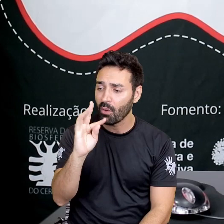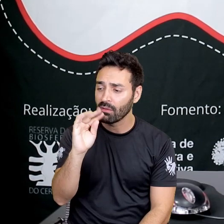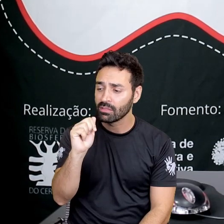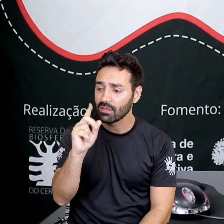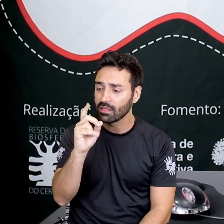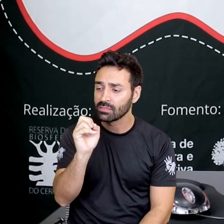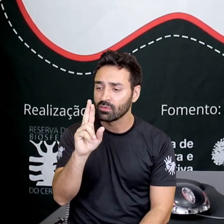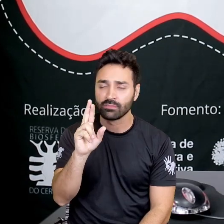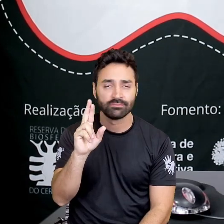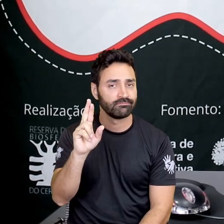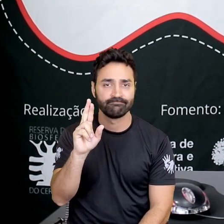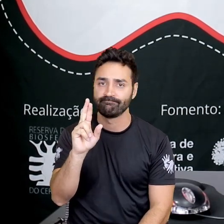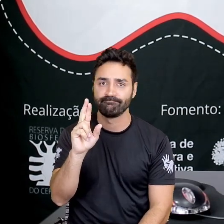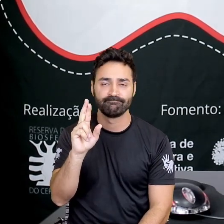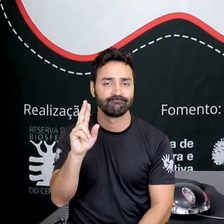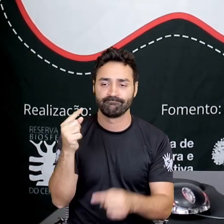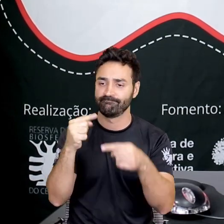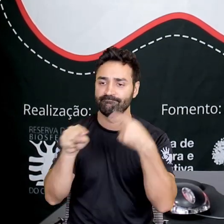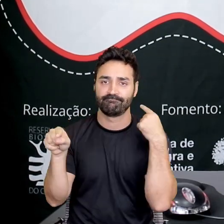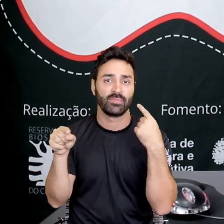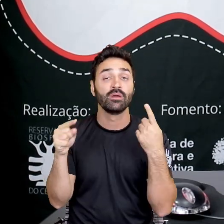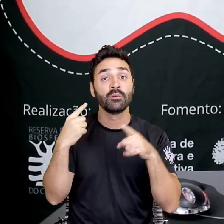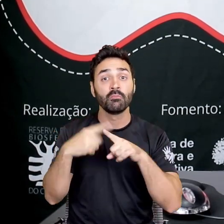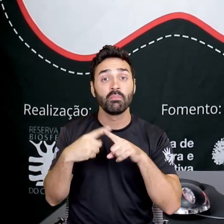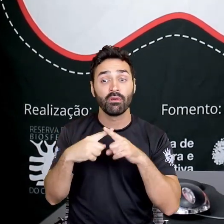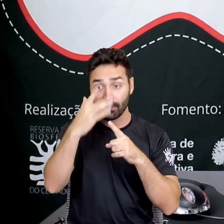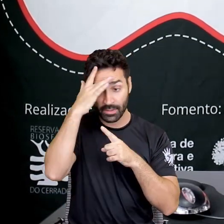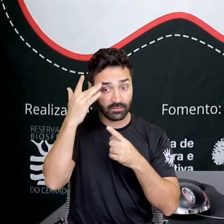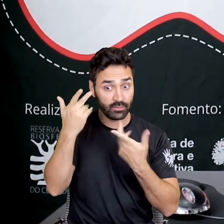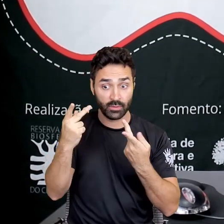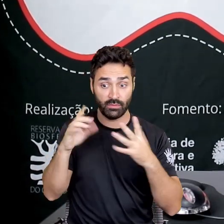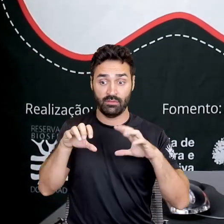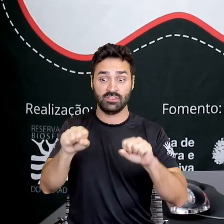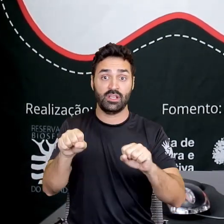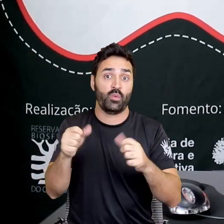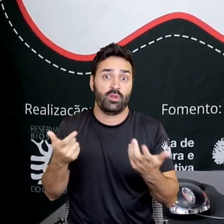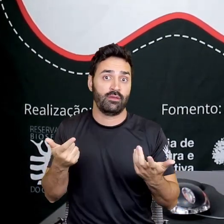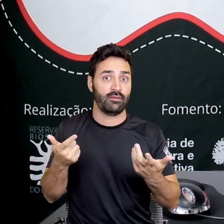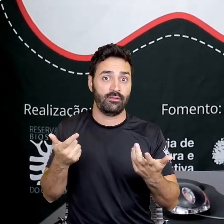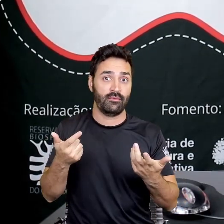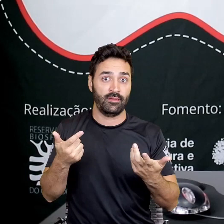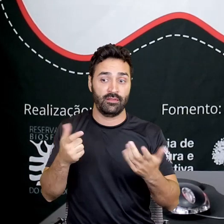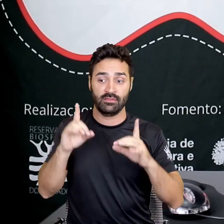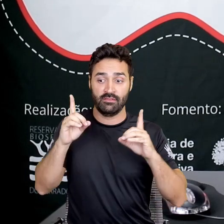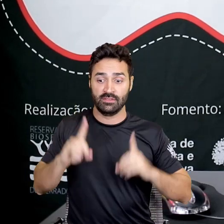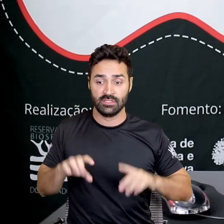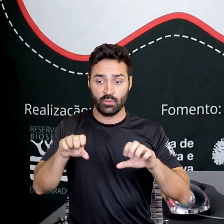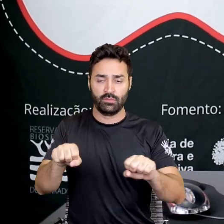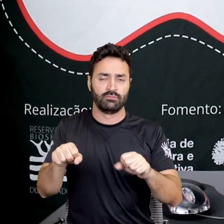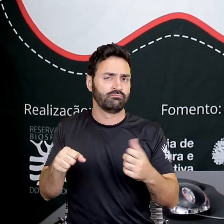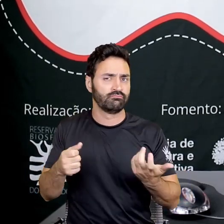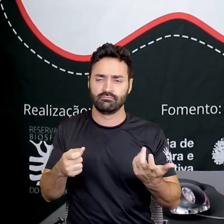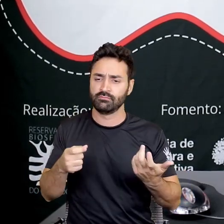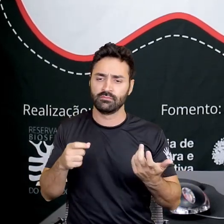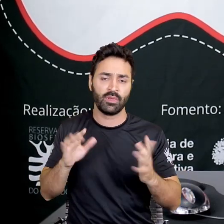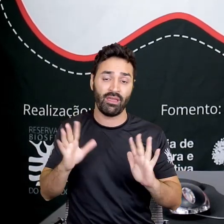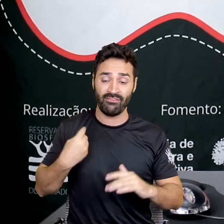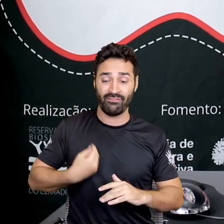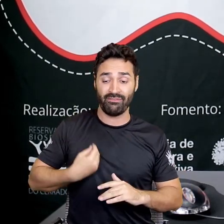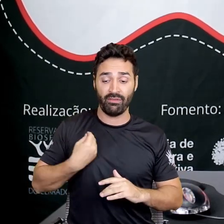utilizado, principalmente em razão do fato da pessoa não portar aquilo, certo? Ela tem uma condição